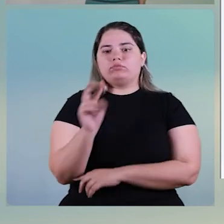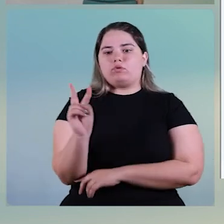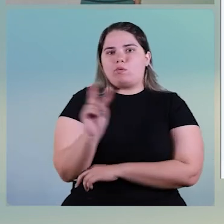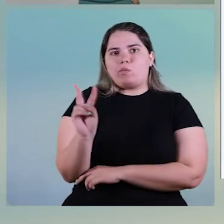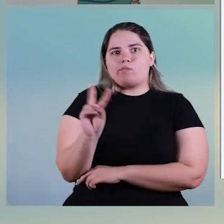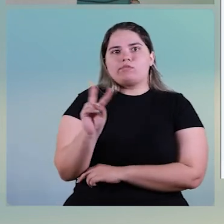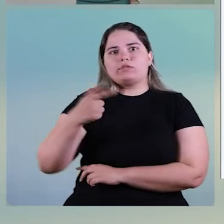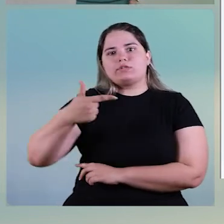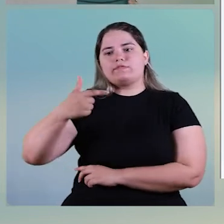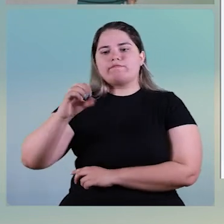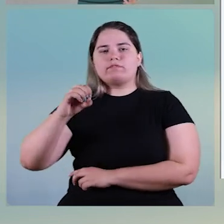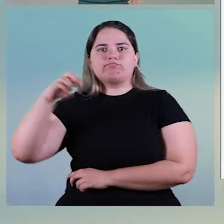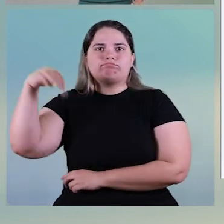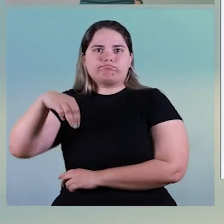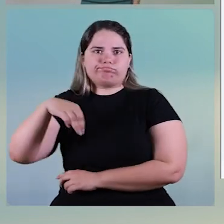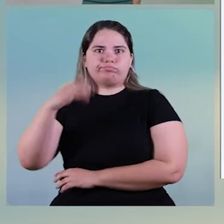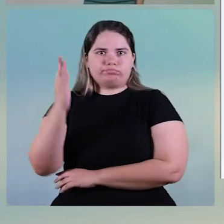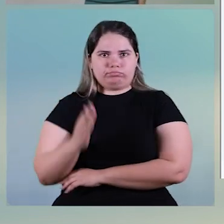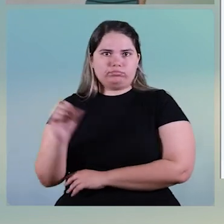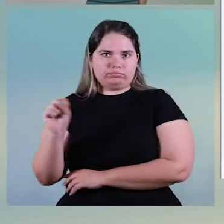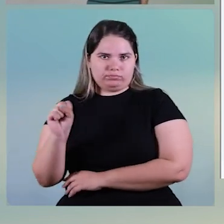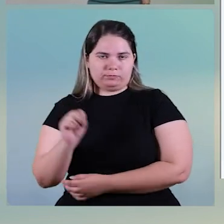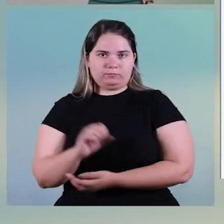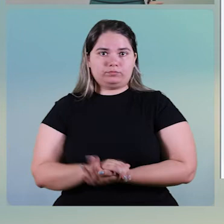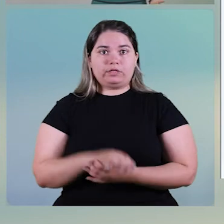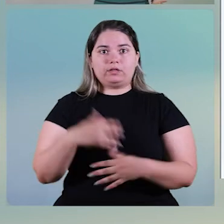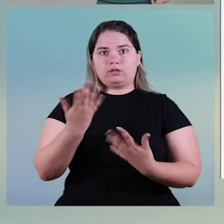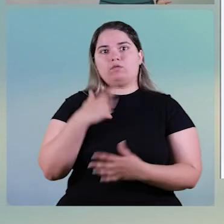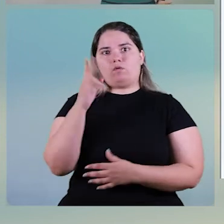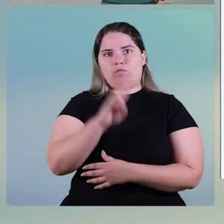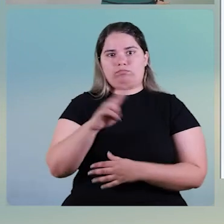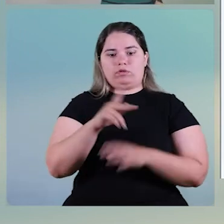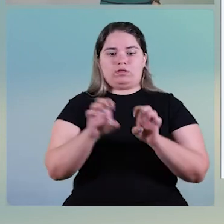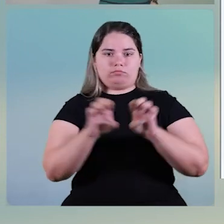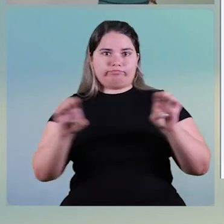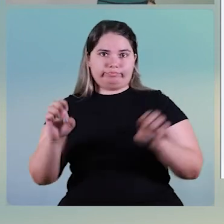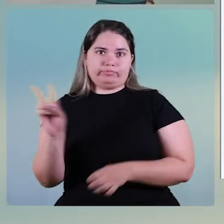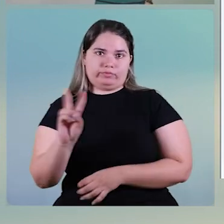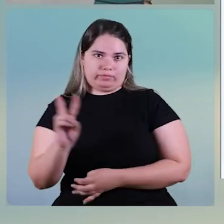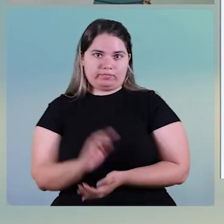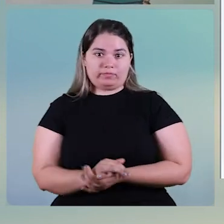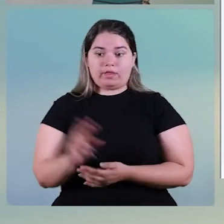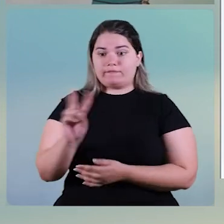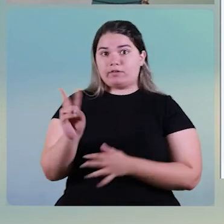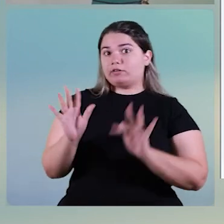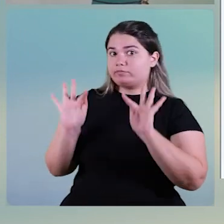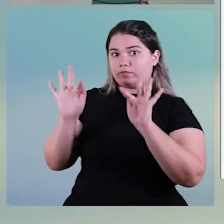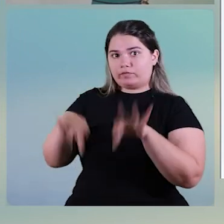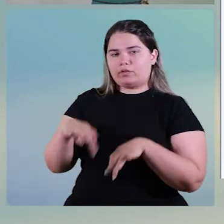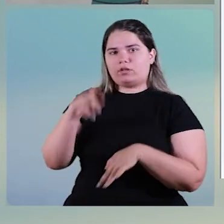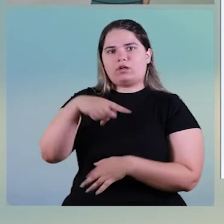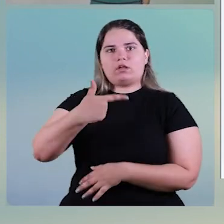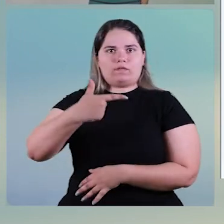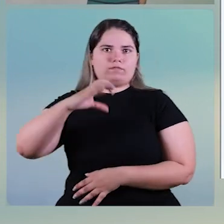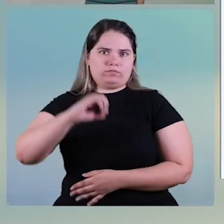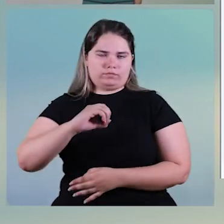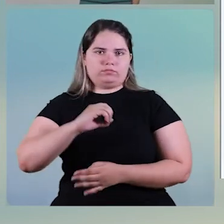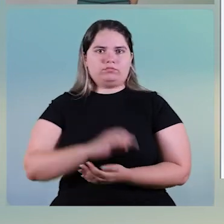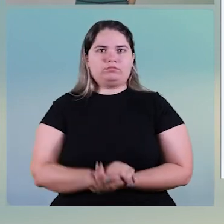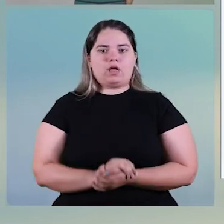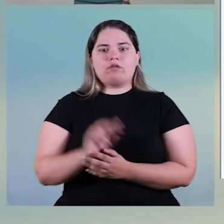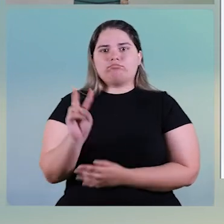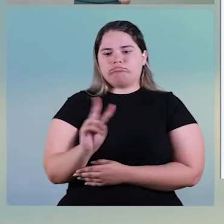à velocidade de 20 metros por segundo. Então, eu vou usar a equação da velocidade, né? A velocidade final é 20,